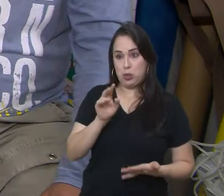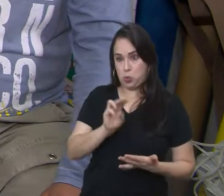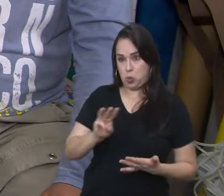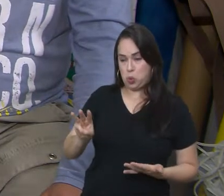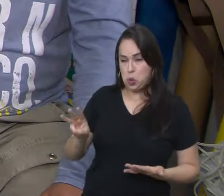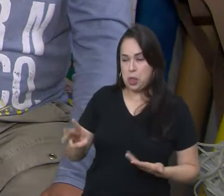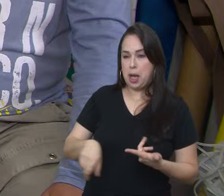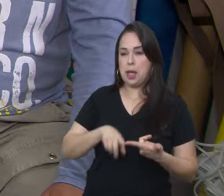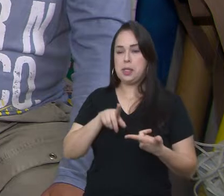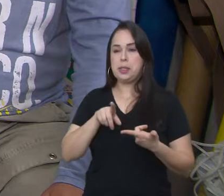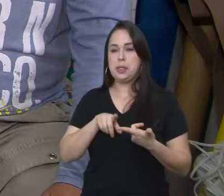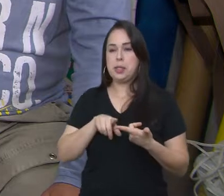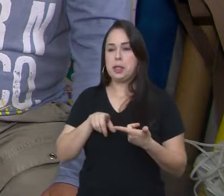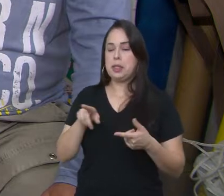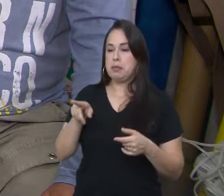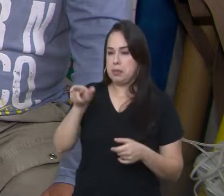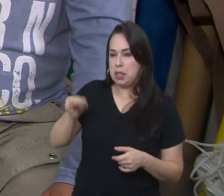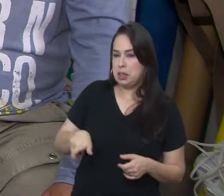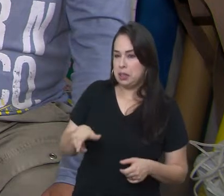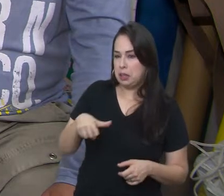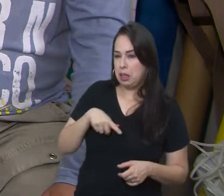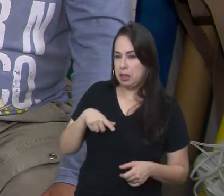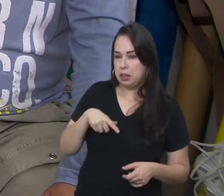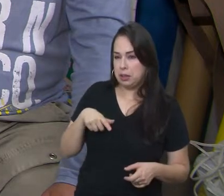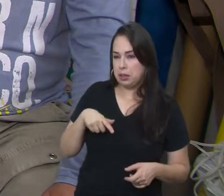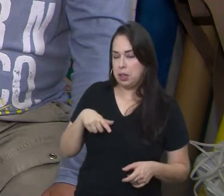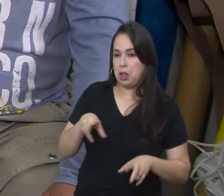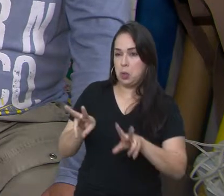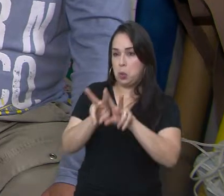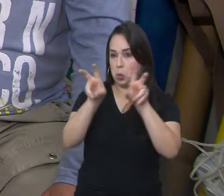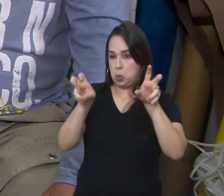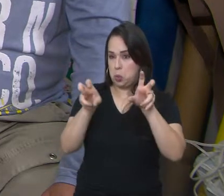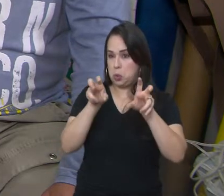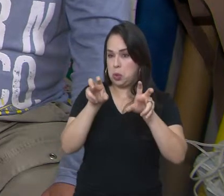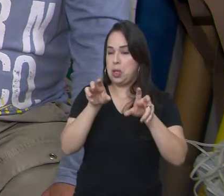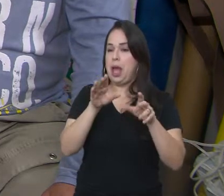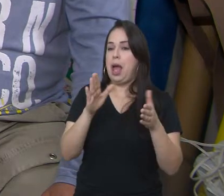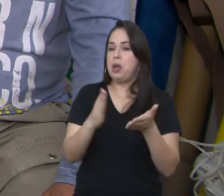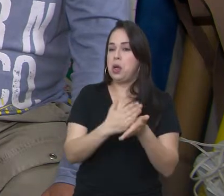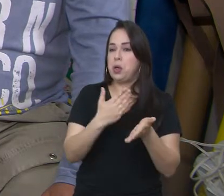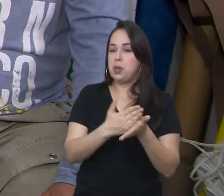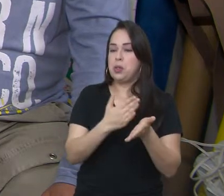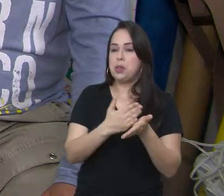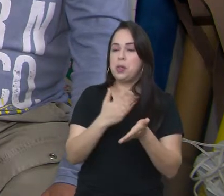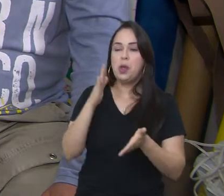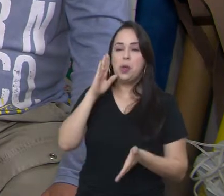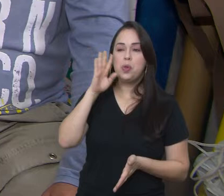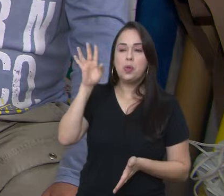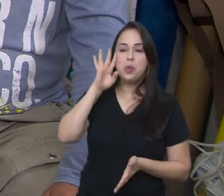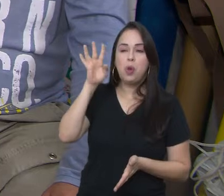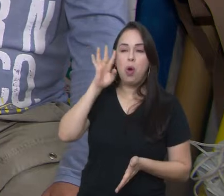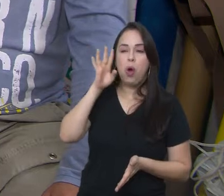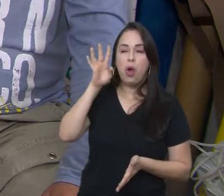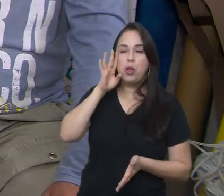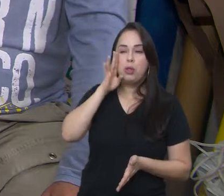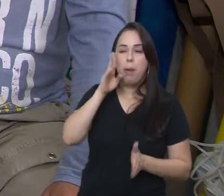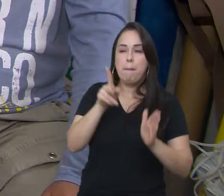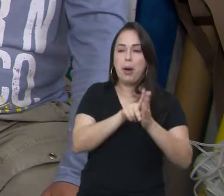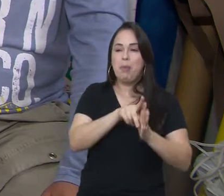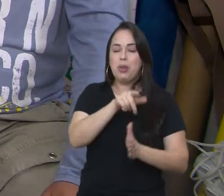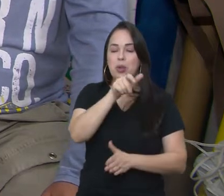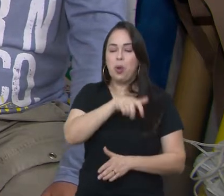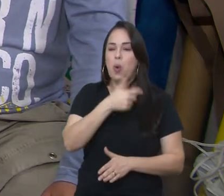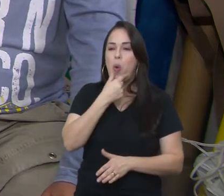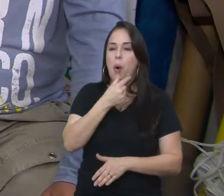seu site, vi que você tem isso, porque o título lá dos livros, né, Sonhos de Francisco, né, então